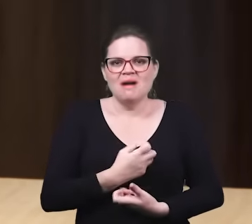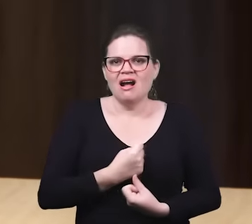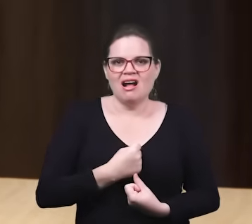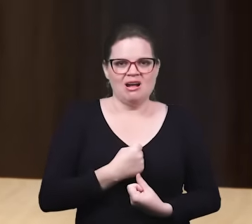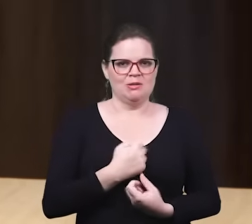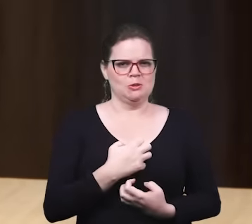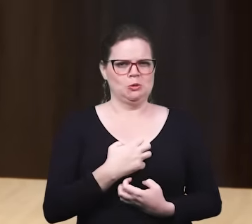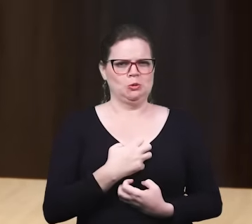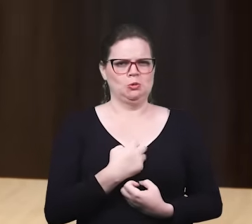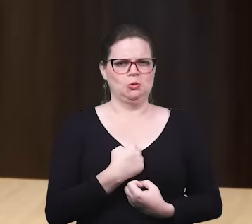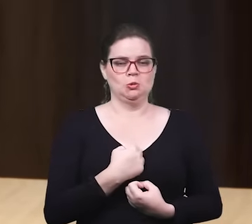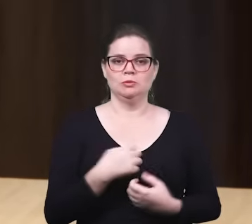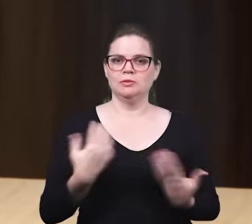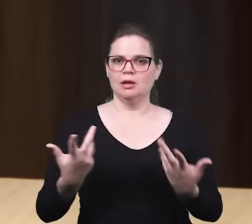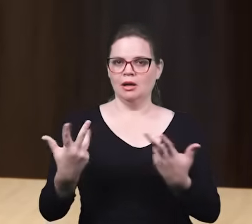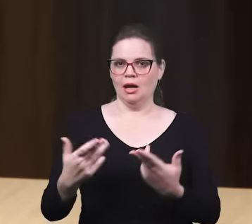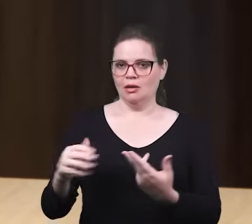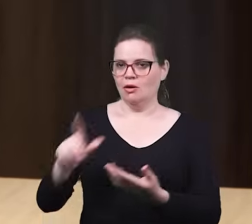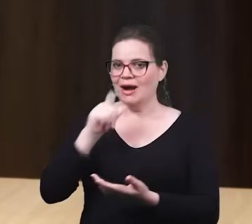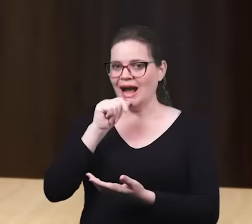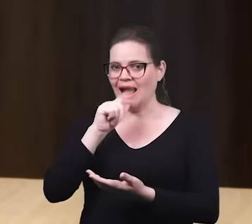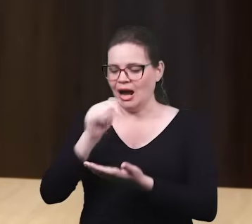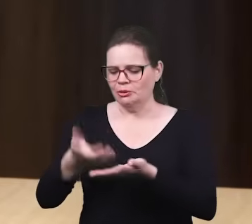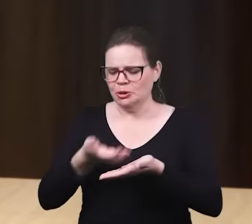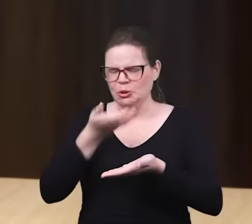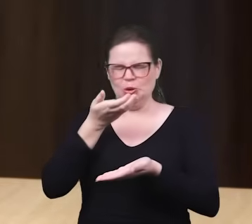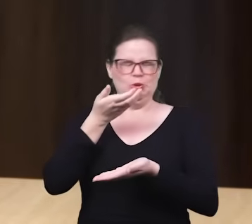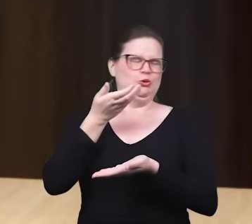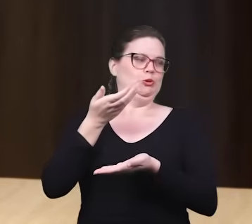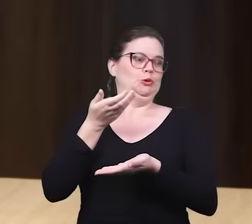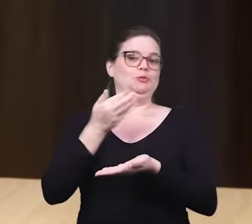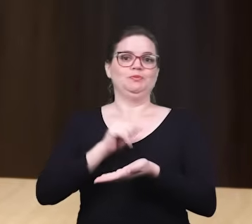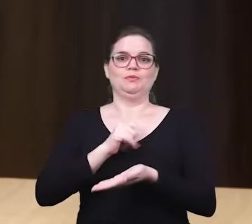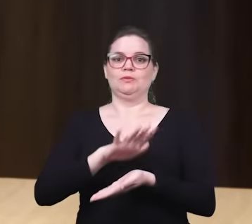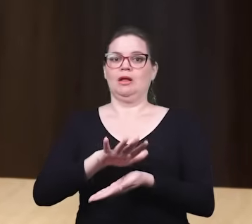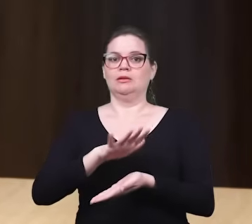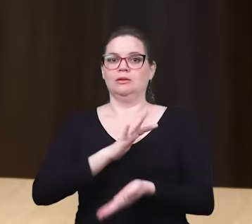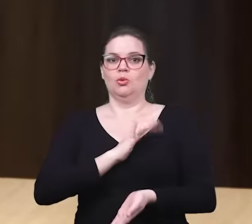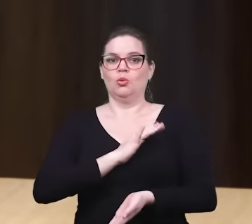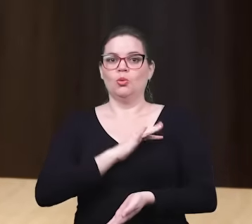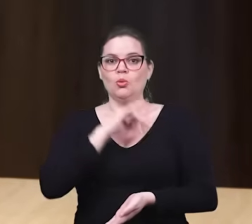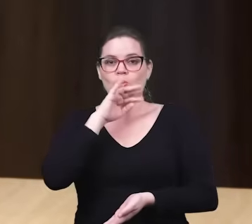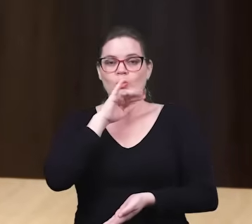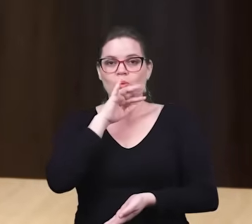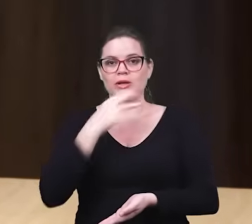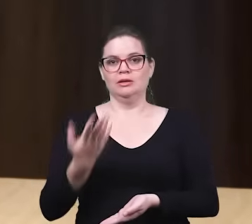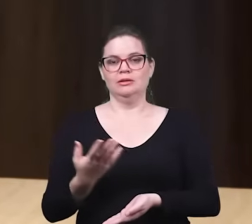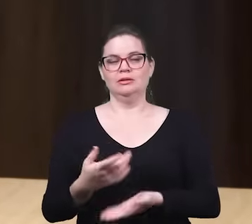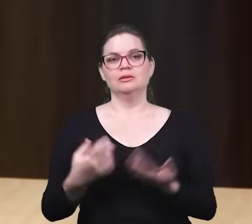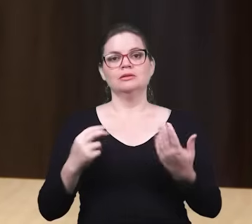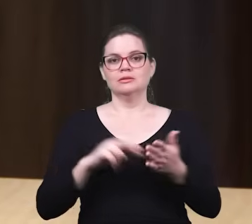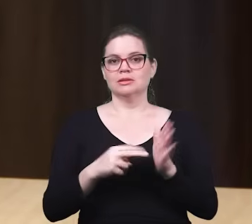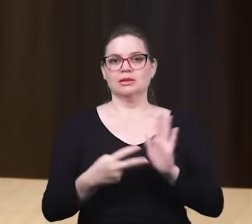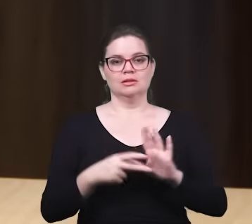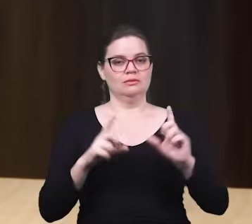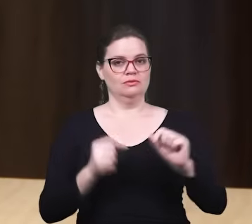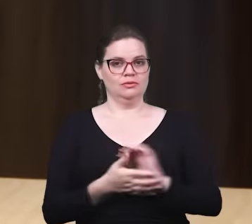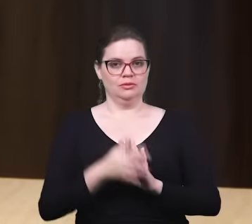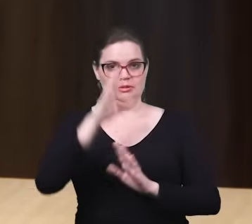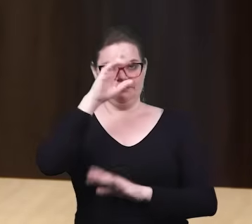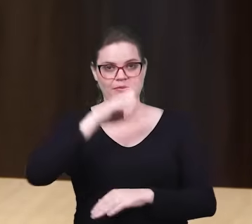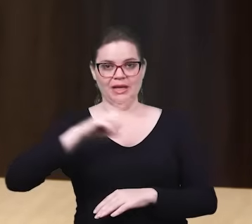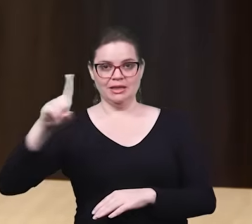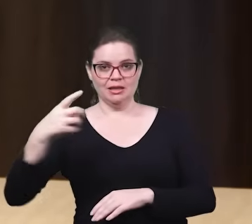aquelas águas estavam amargas. Deus estava mostrando que o homem, sem ele,